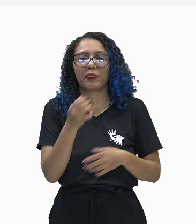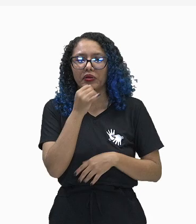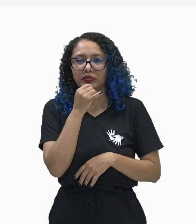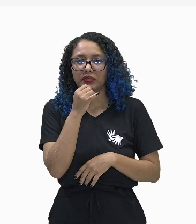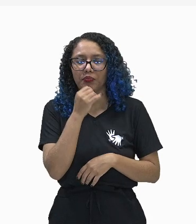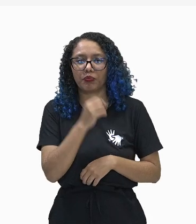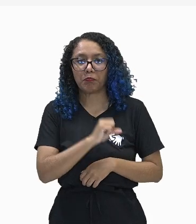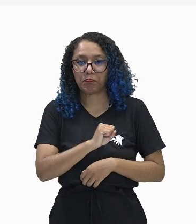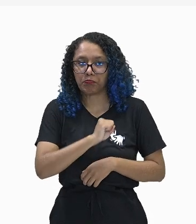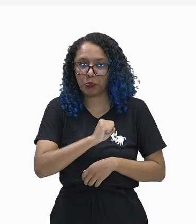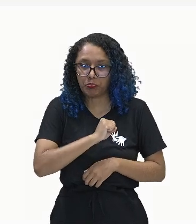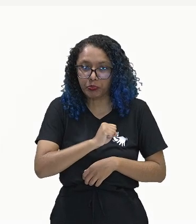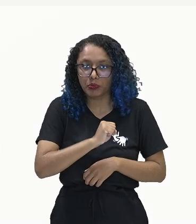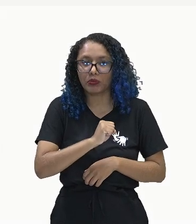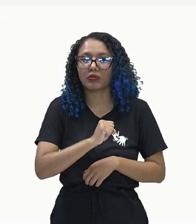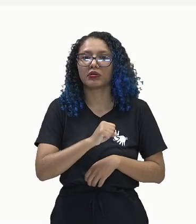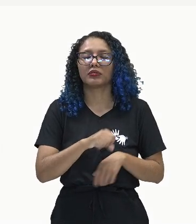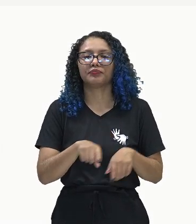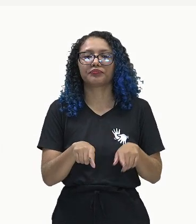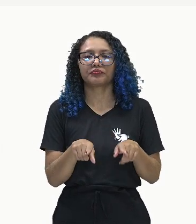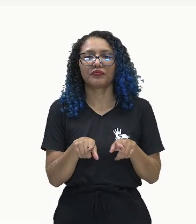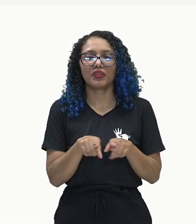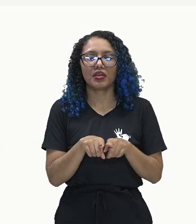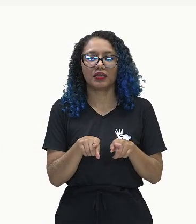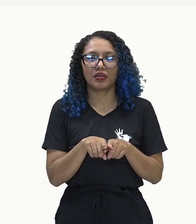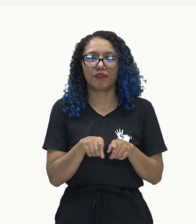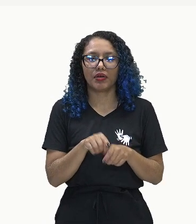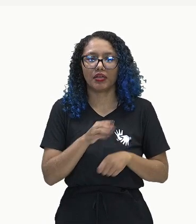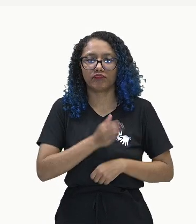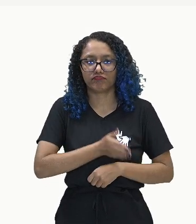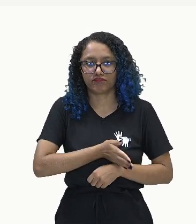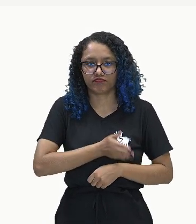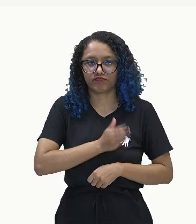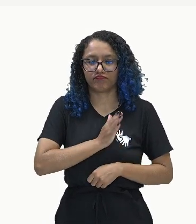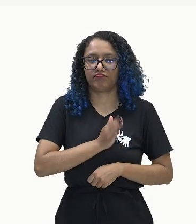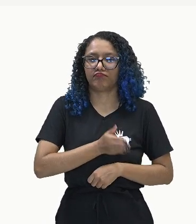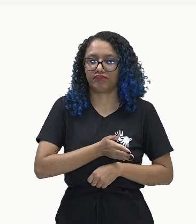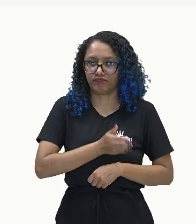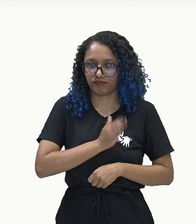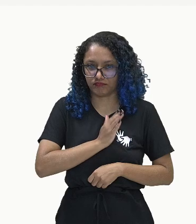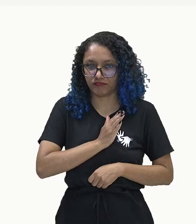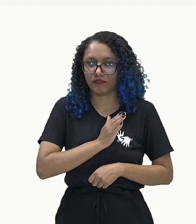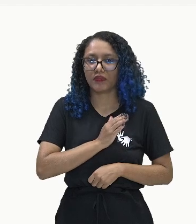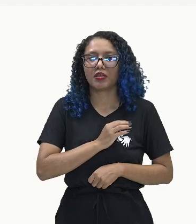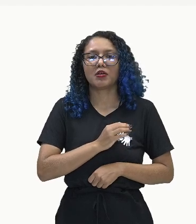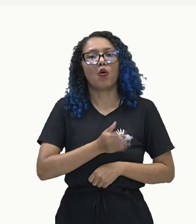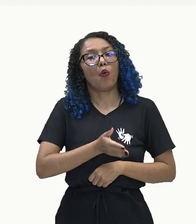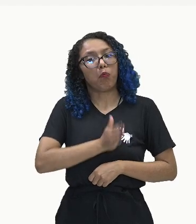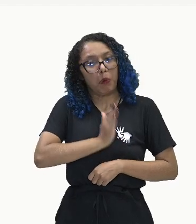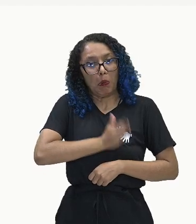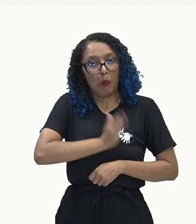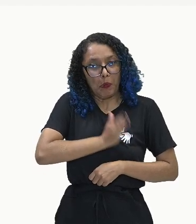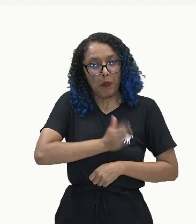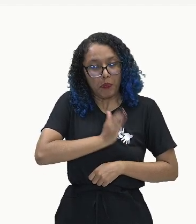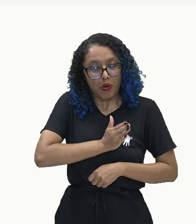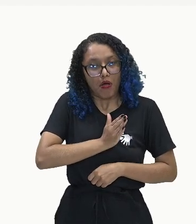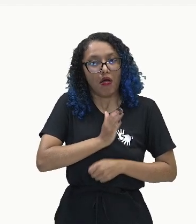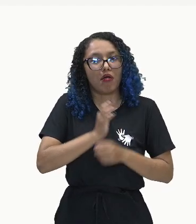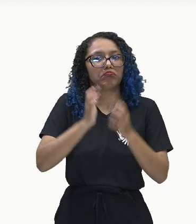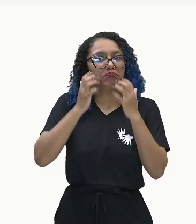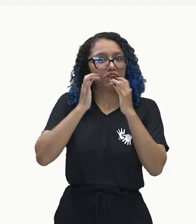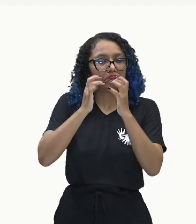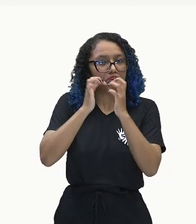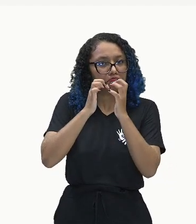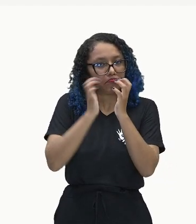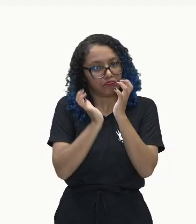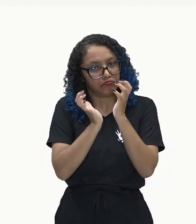O infarto, né? Ali nós temos insuficiência cardíaca, arritmias, o AVC,